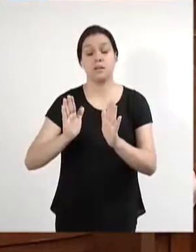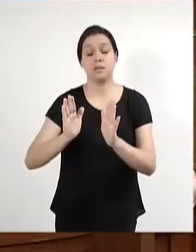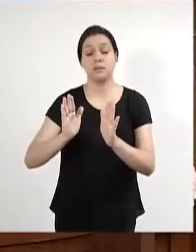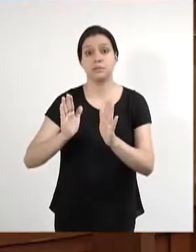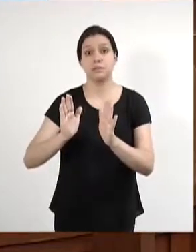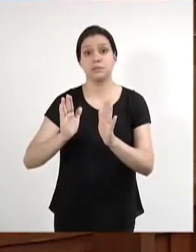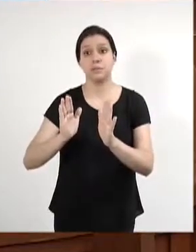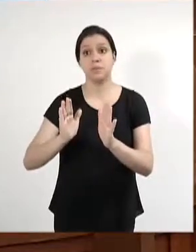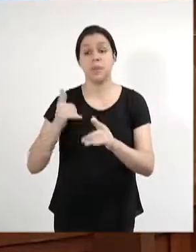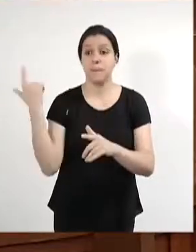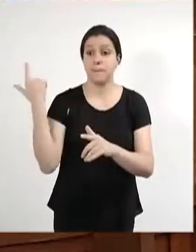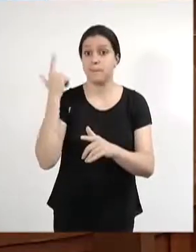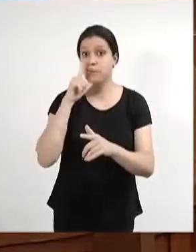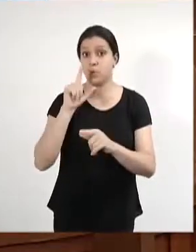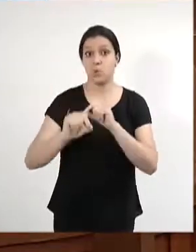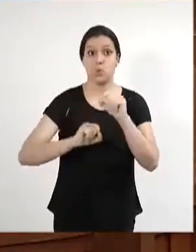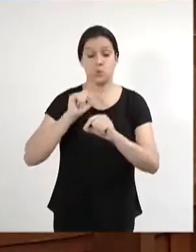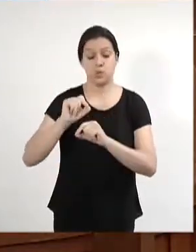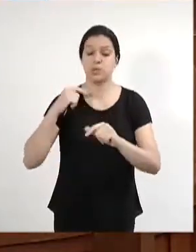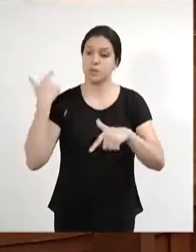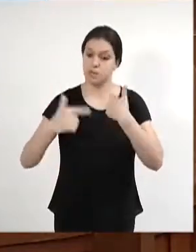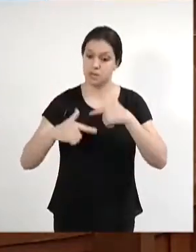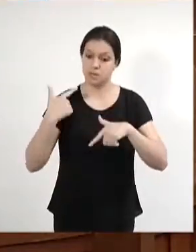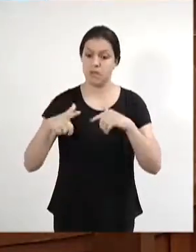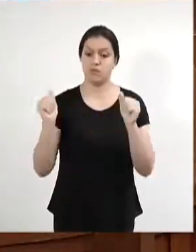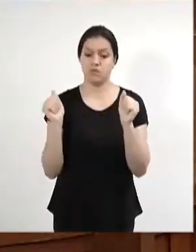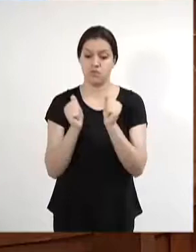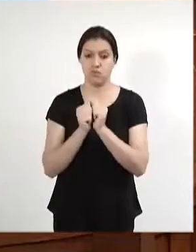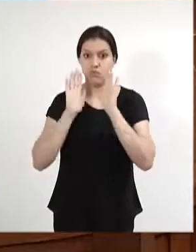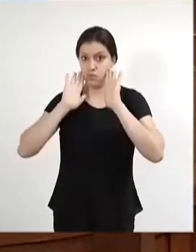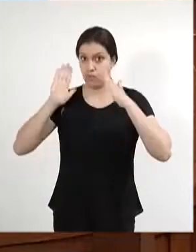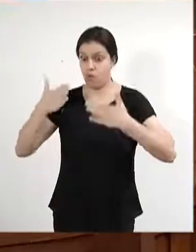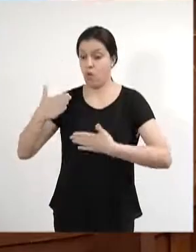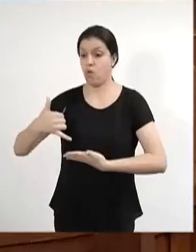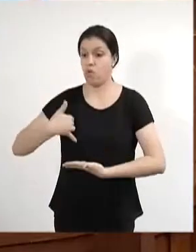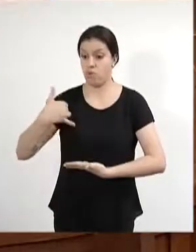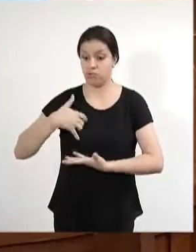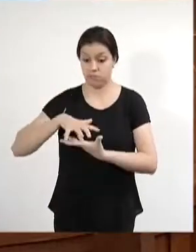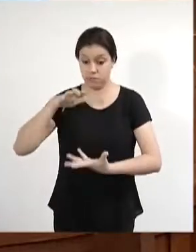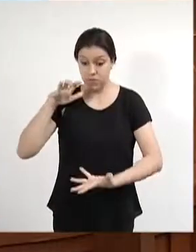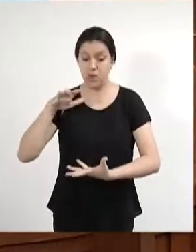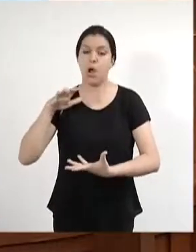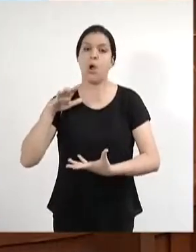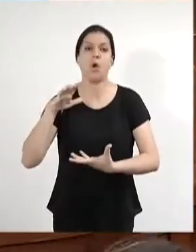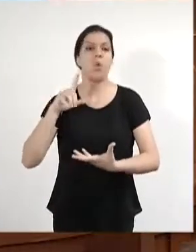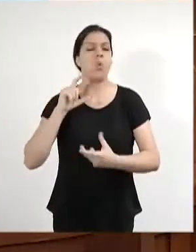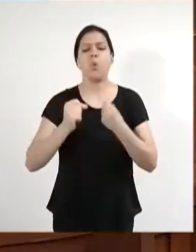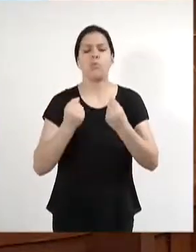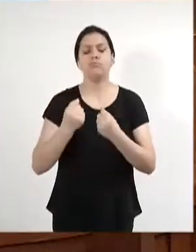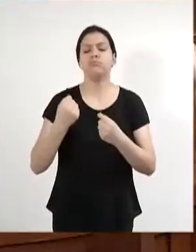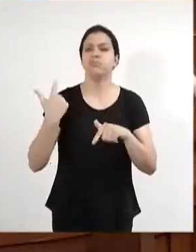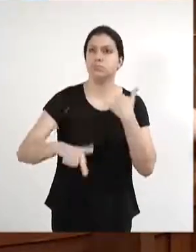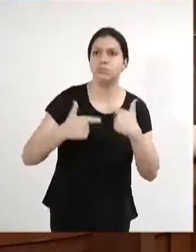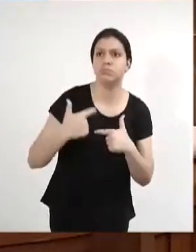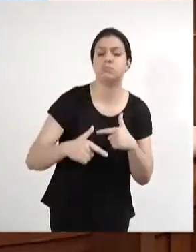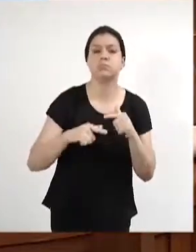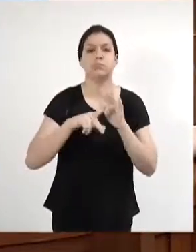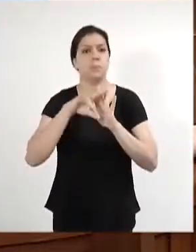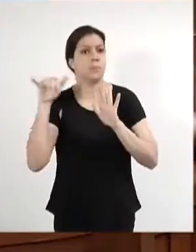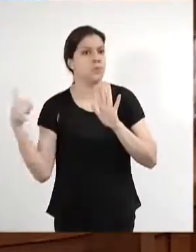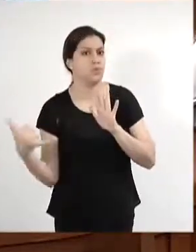idosos com ações, com projetos que possam atender essa nova